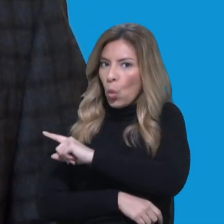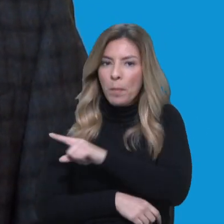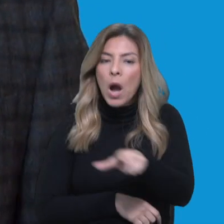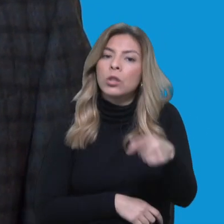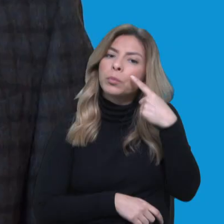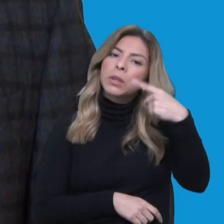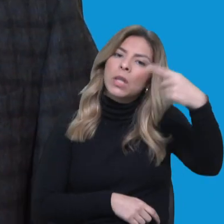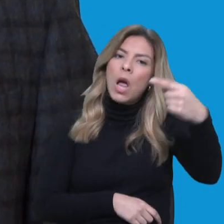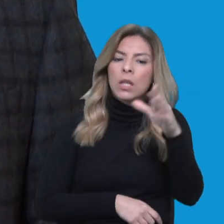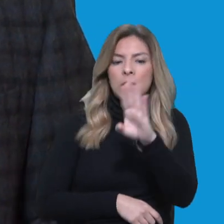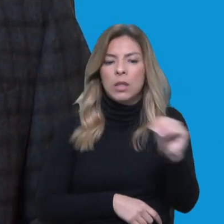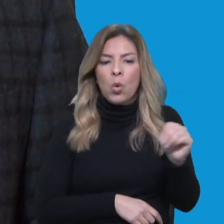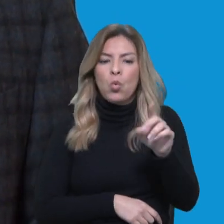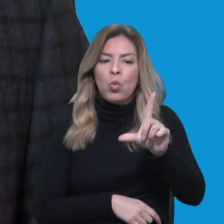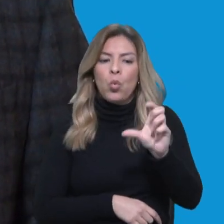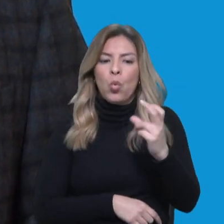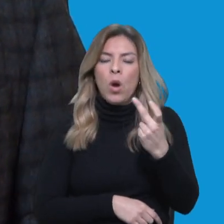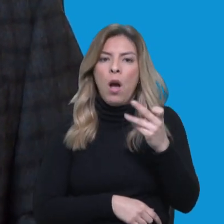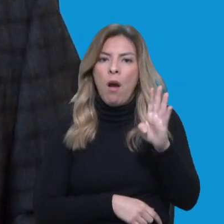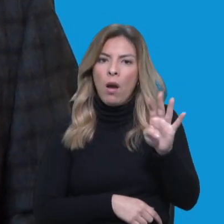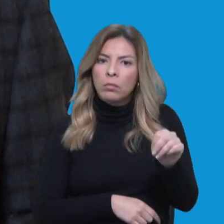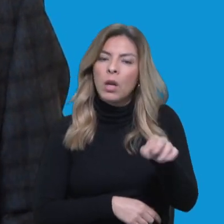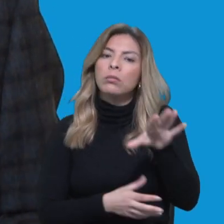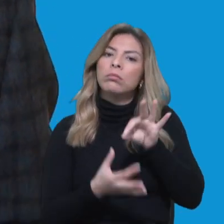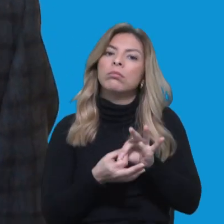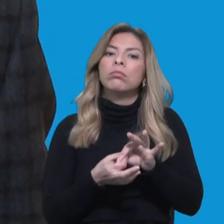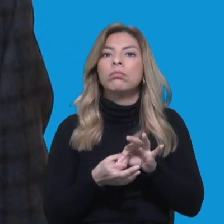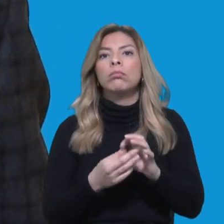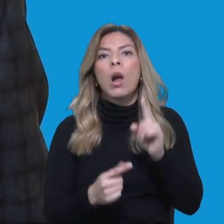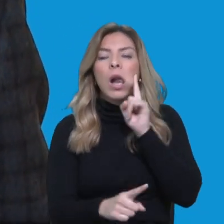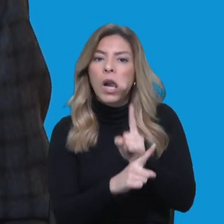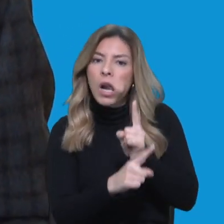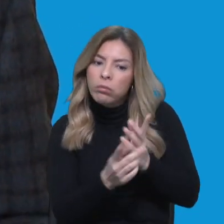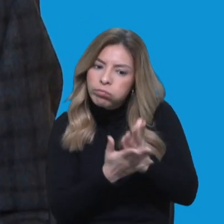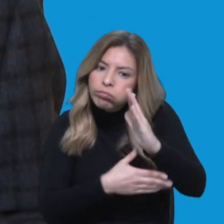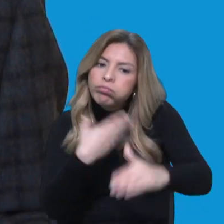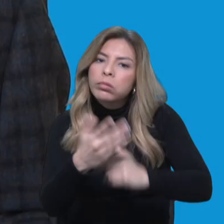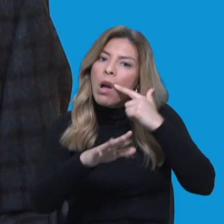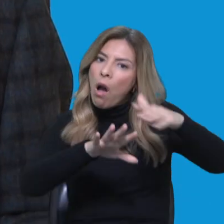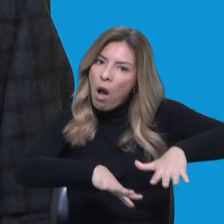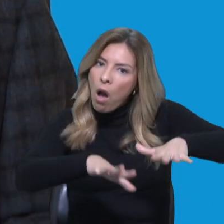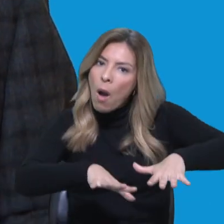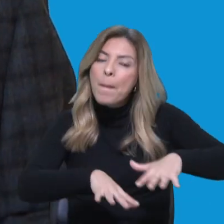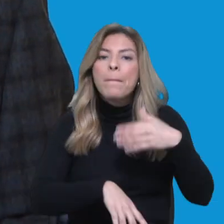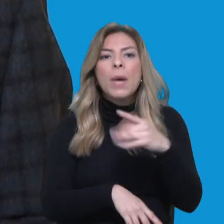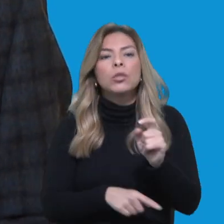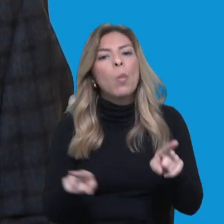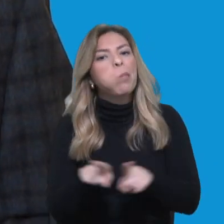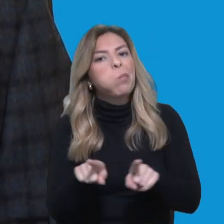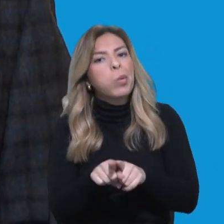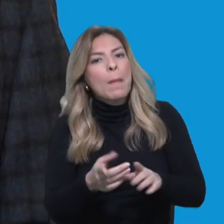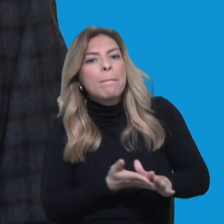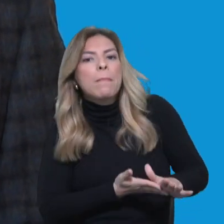São Lucas é um evangelista da relação permanente, é também uma base